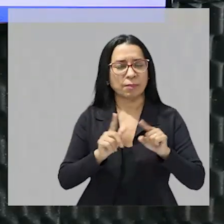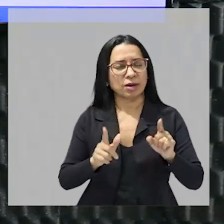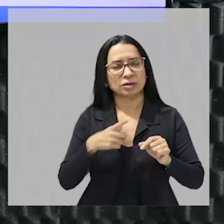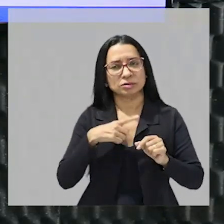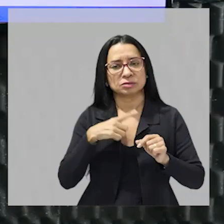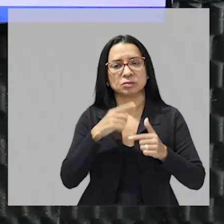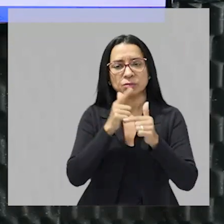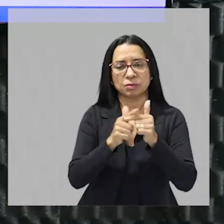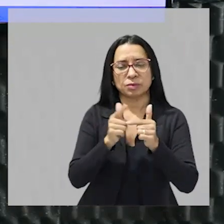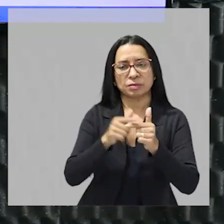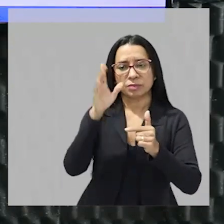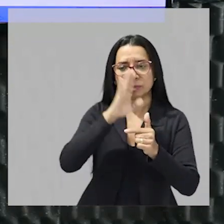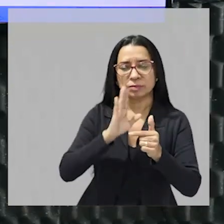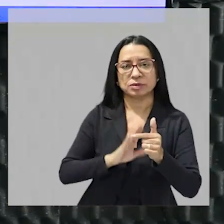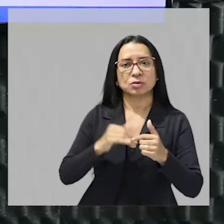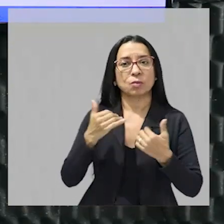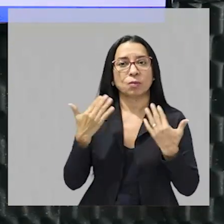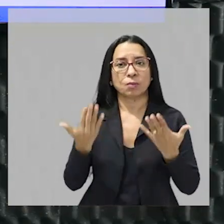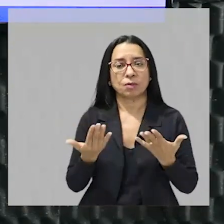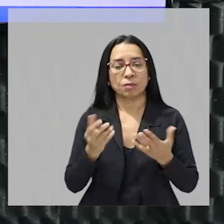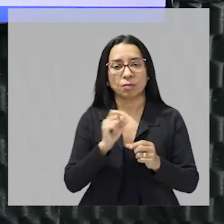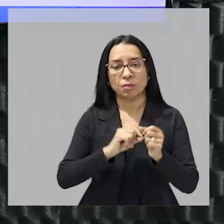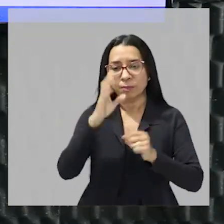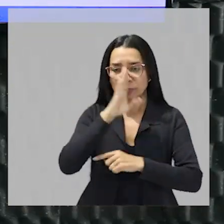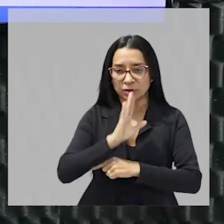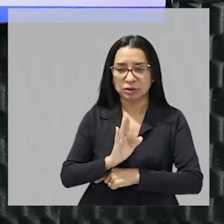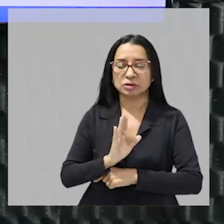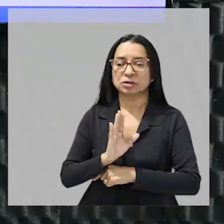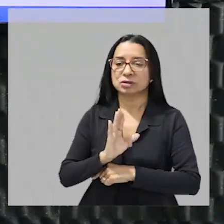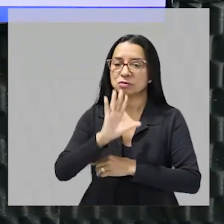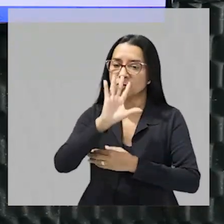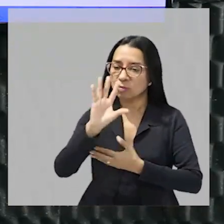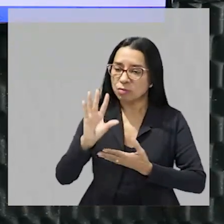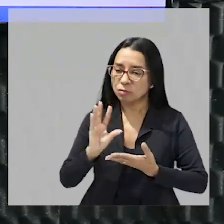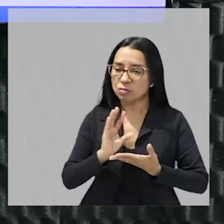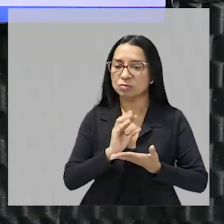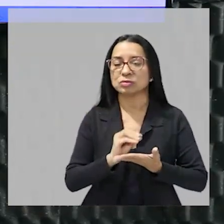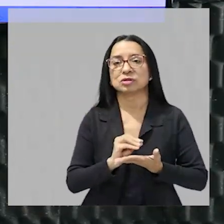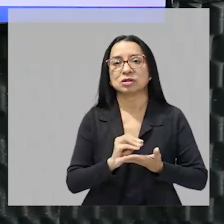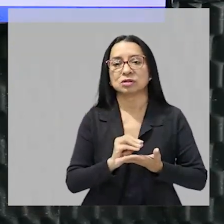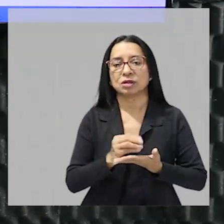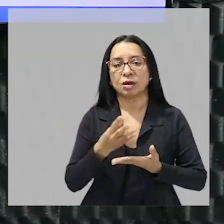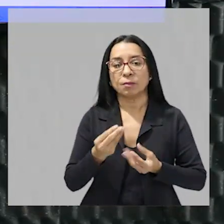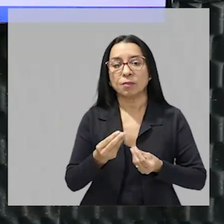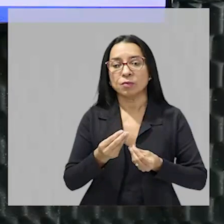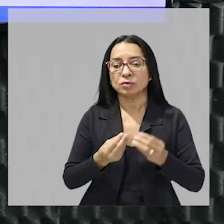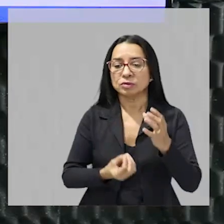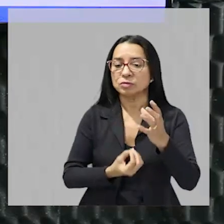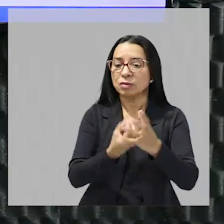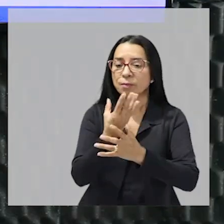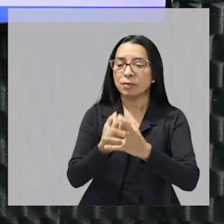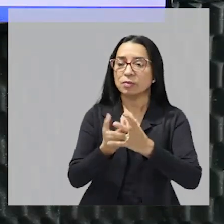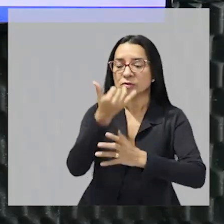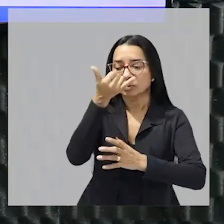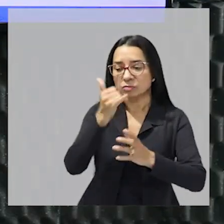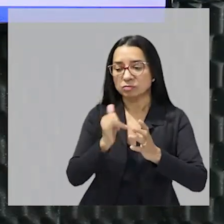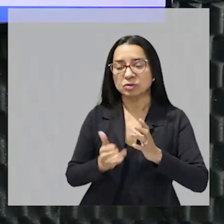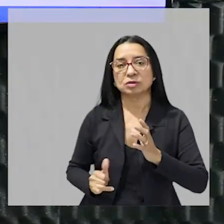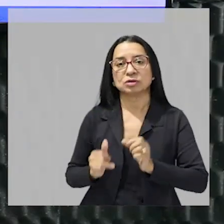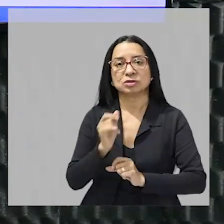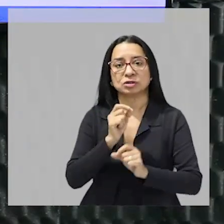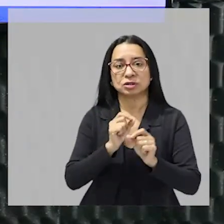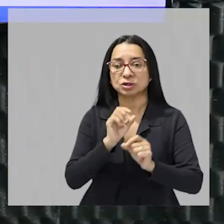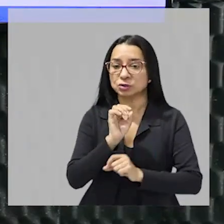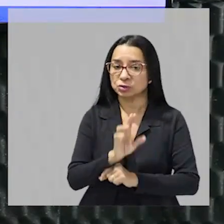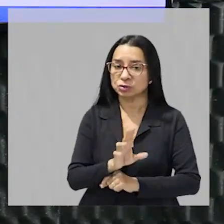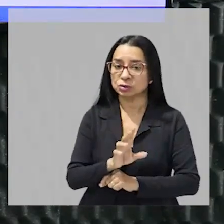o Brasil. Qual, Marcos? O Brasil concentra muito da sua produção de energia elétrica apenas